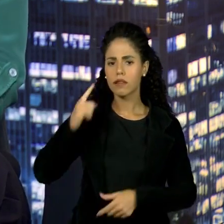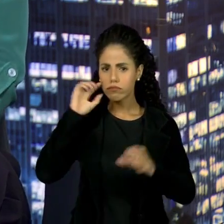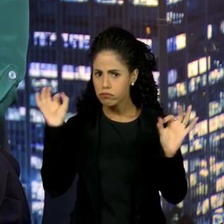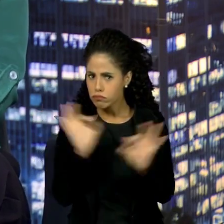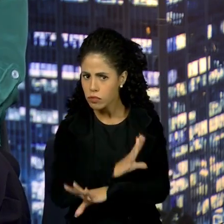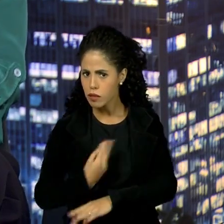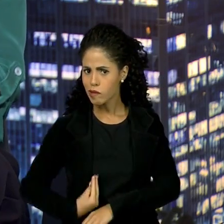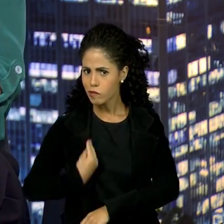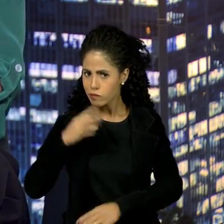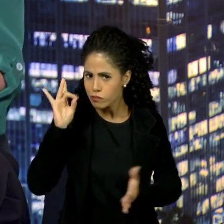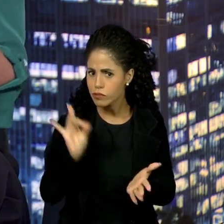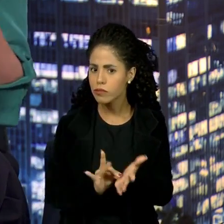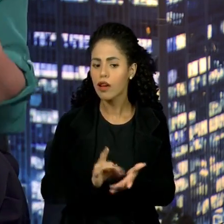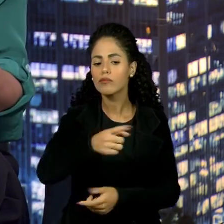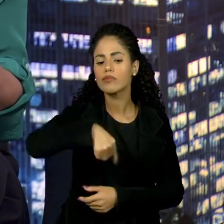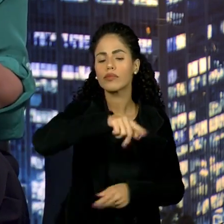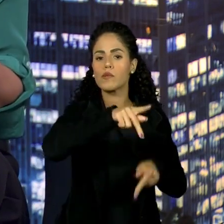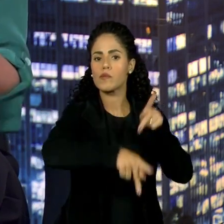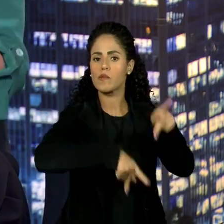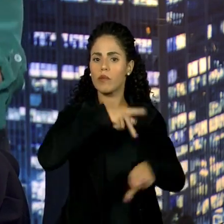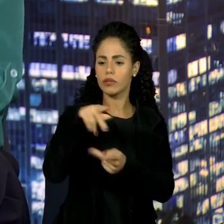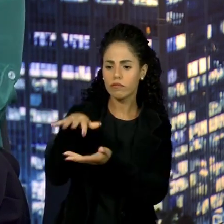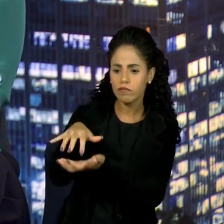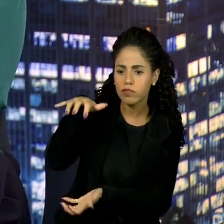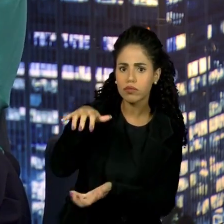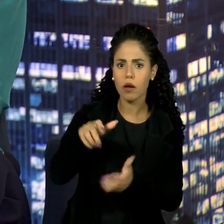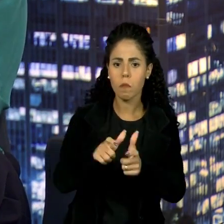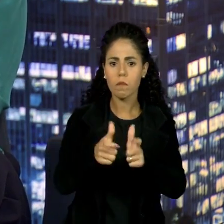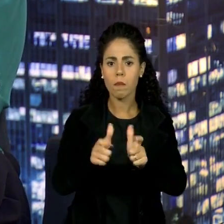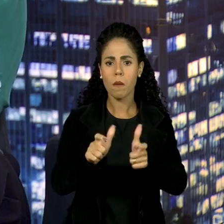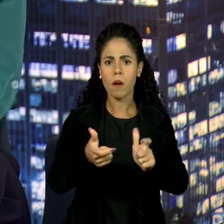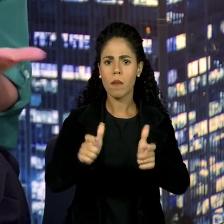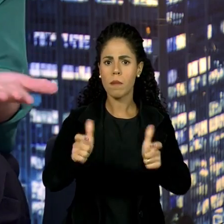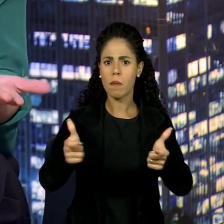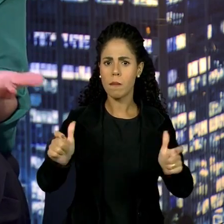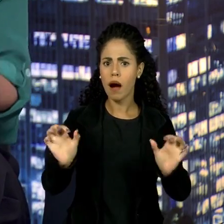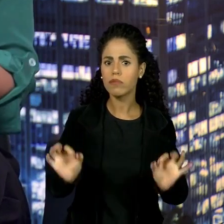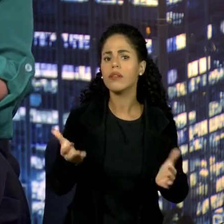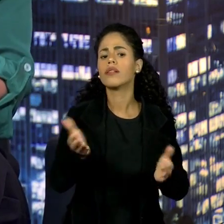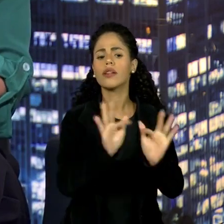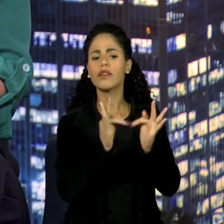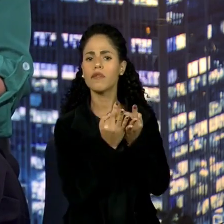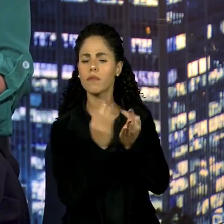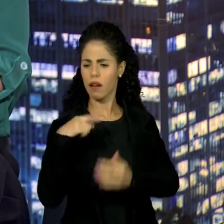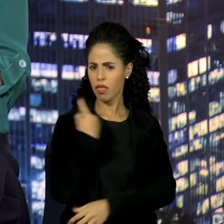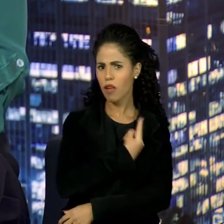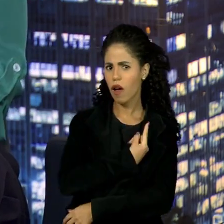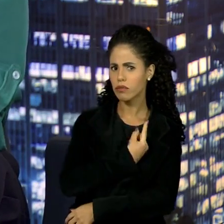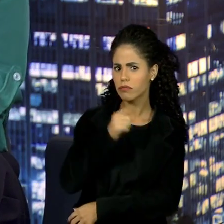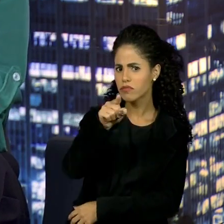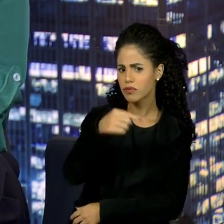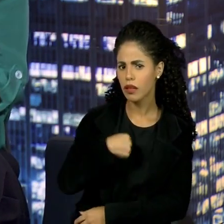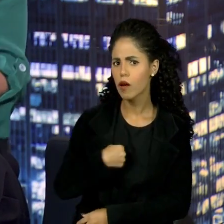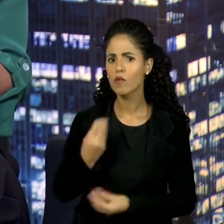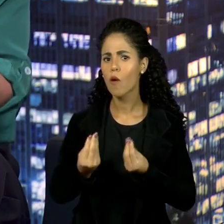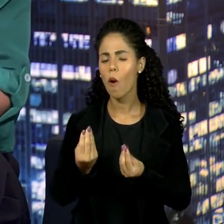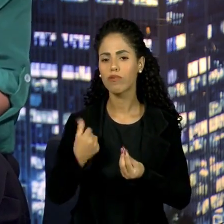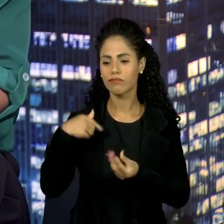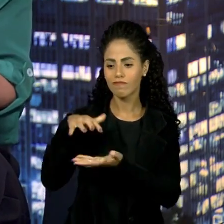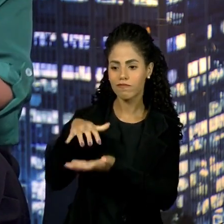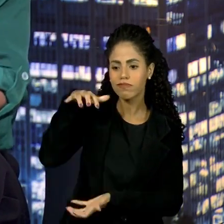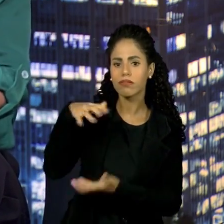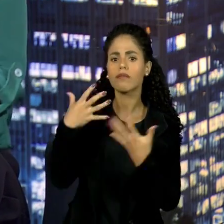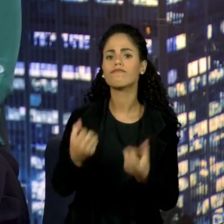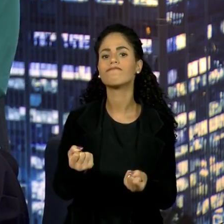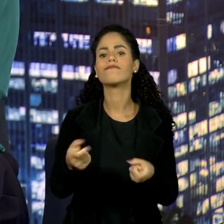nova realidade, de uma população idosa crescendo a olhos vistos? E as famílias? E nós? Como encaramos o envelhecimento